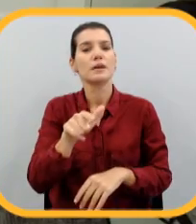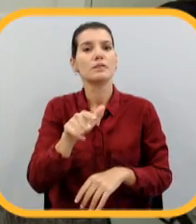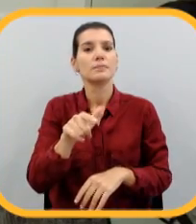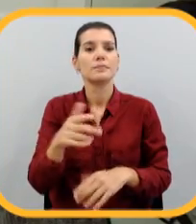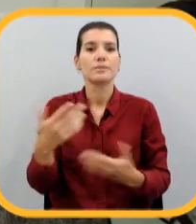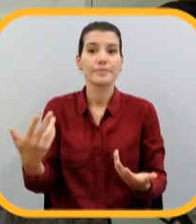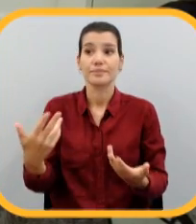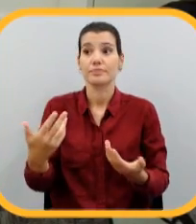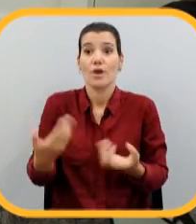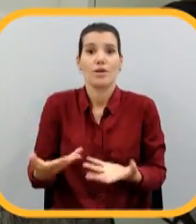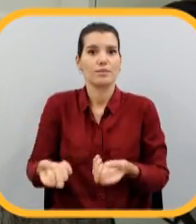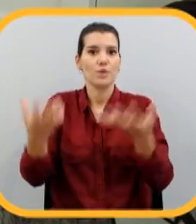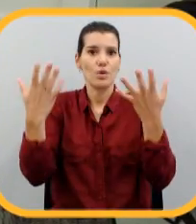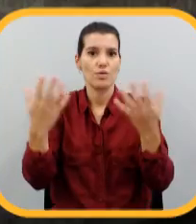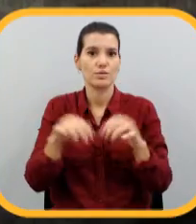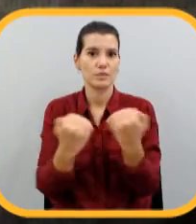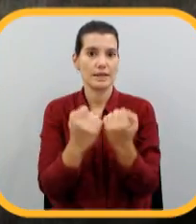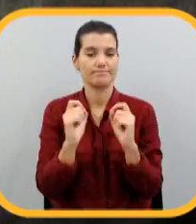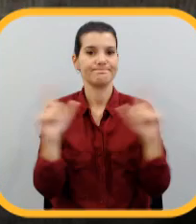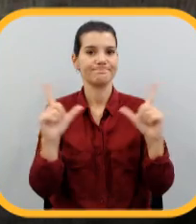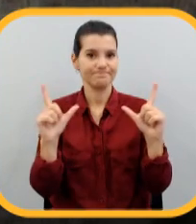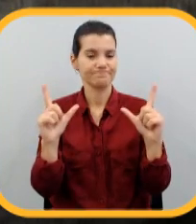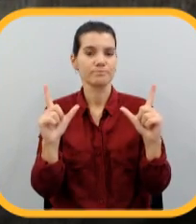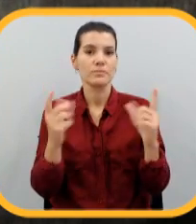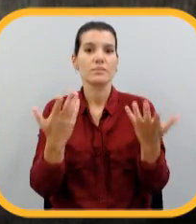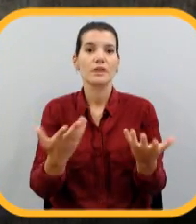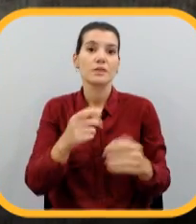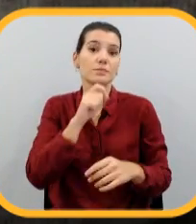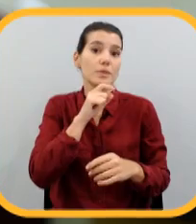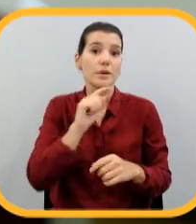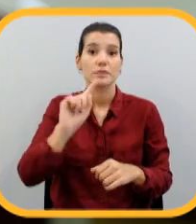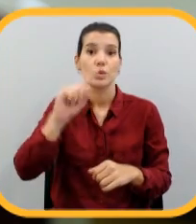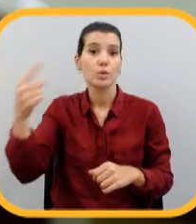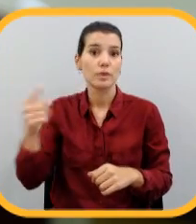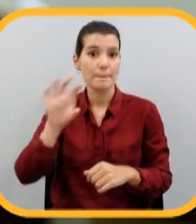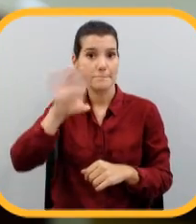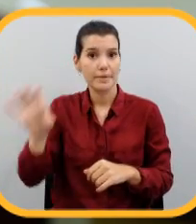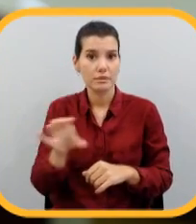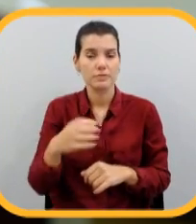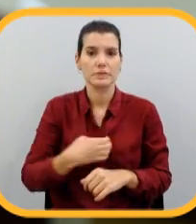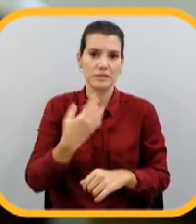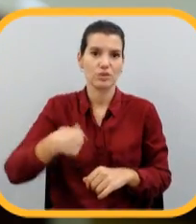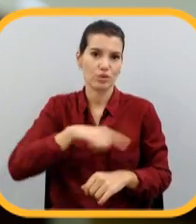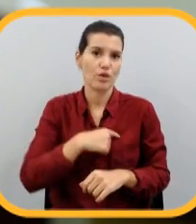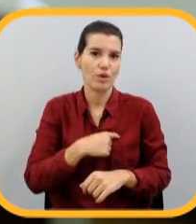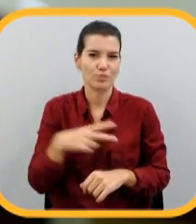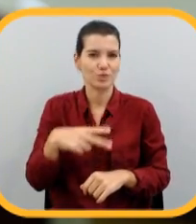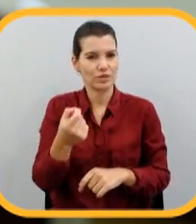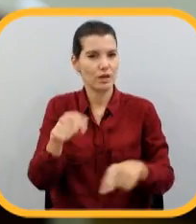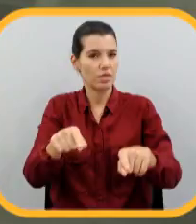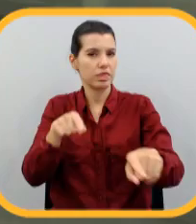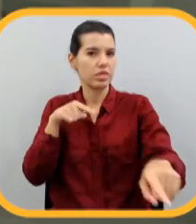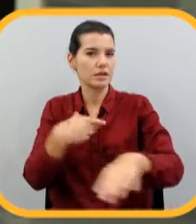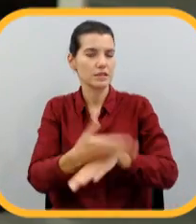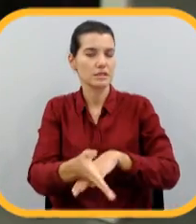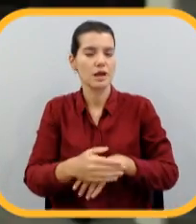tema que só agora é que está a despertar na sociedade. Portanto, paralelamente a outros países, considero que estamos um